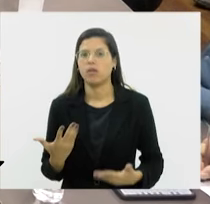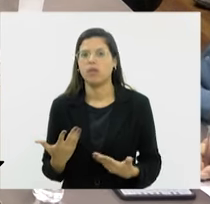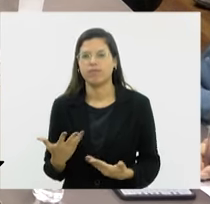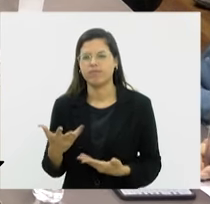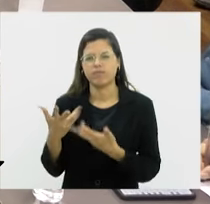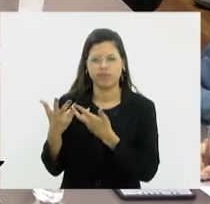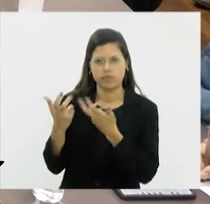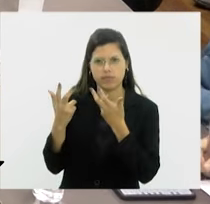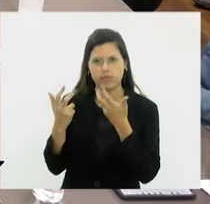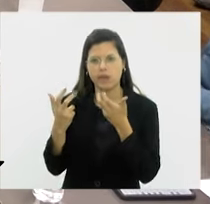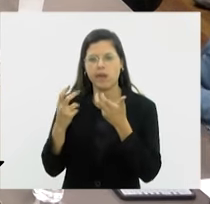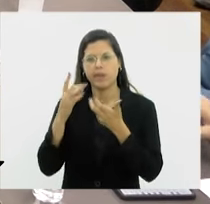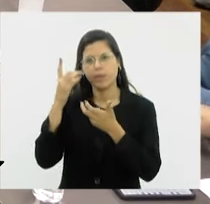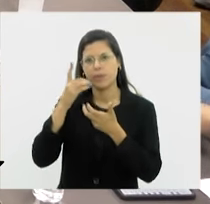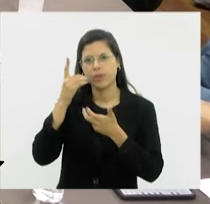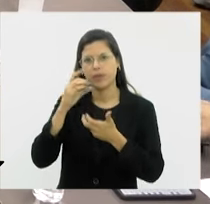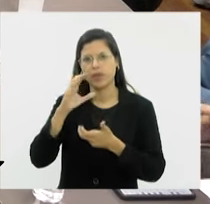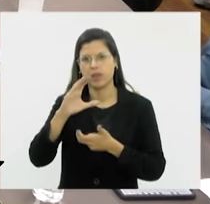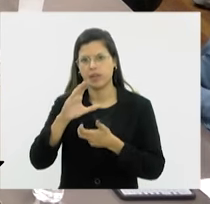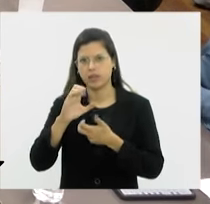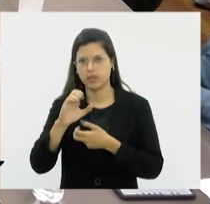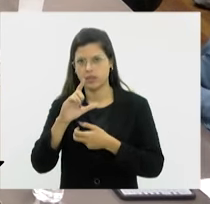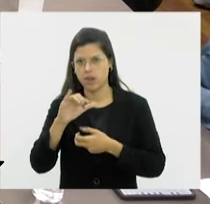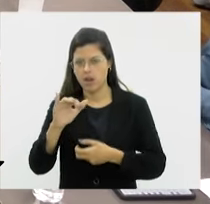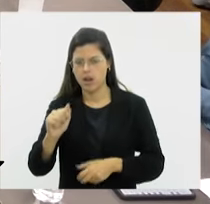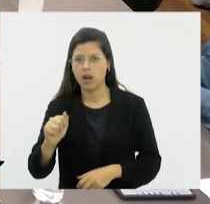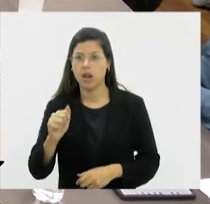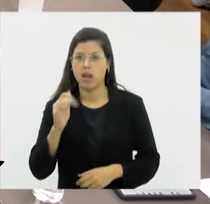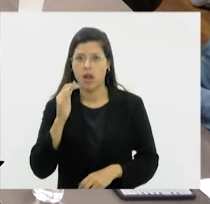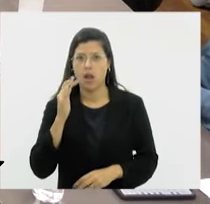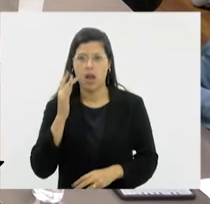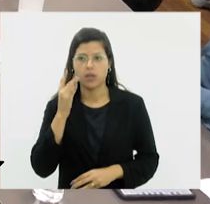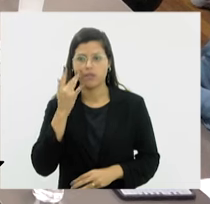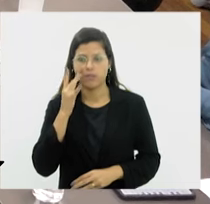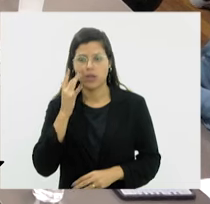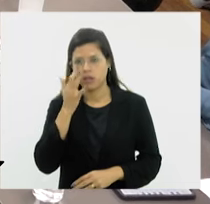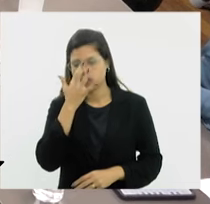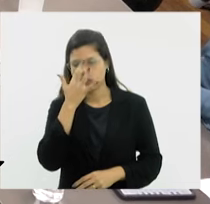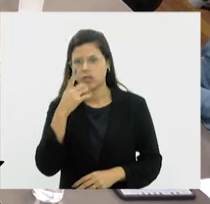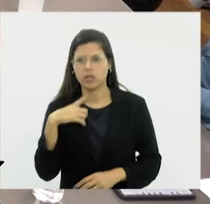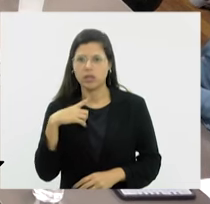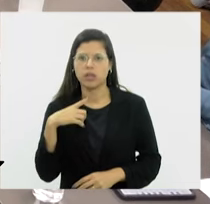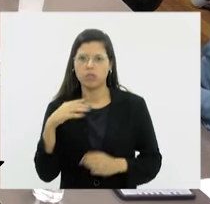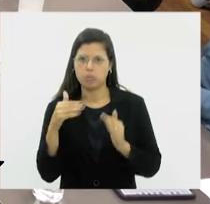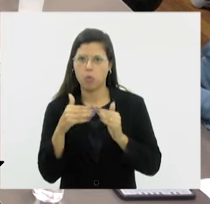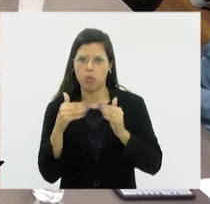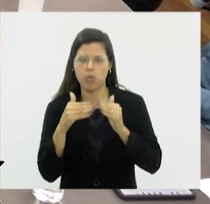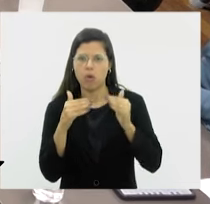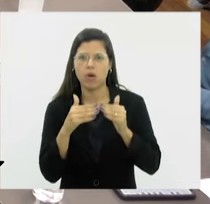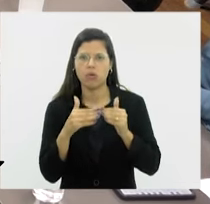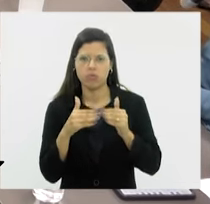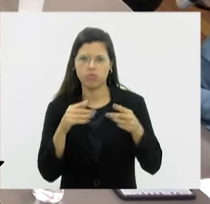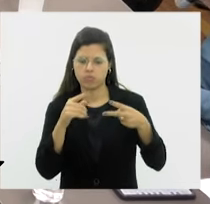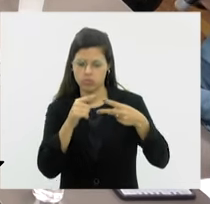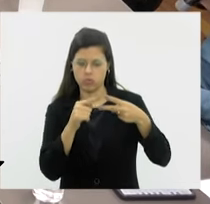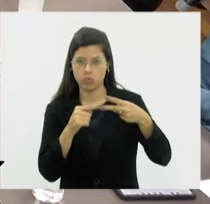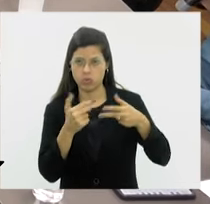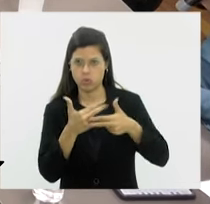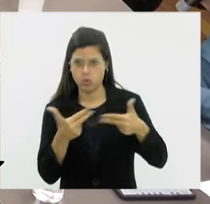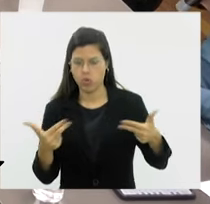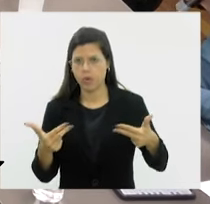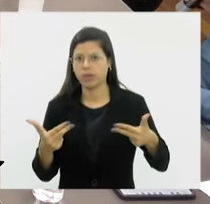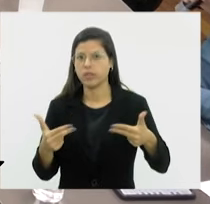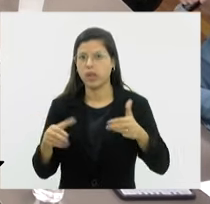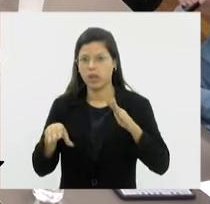Célia Jordão e acho que cabe razão, sim, à deputada nos dois aspectos. Tanto